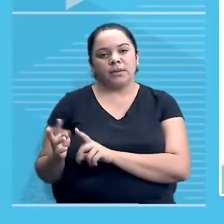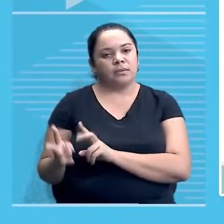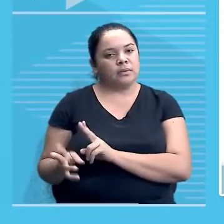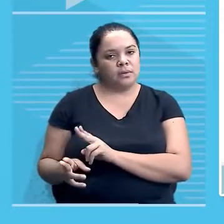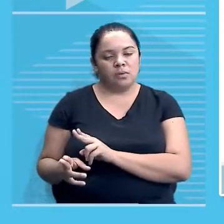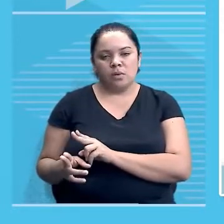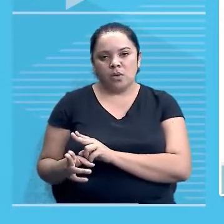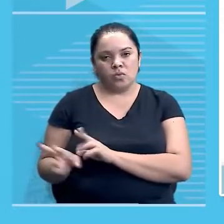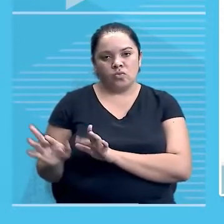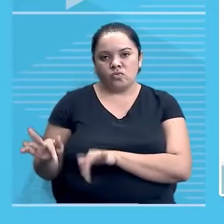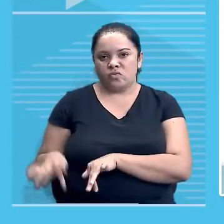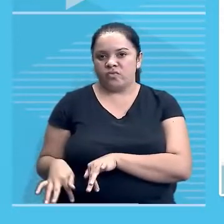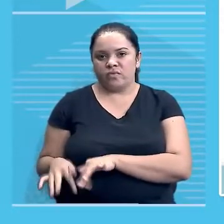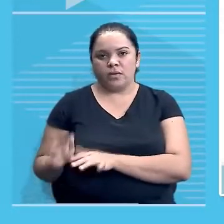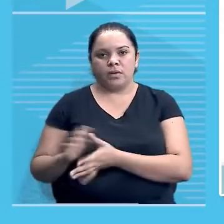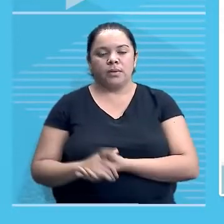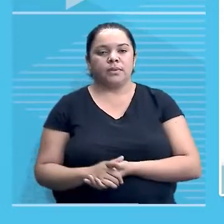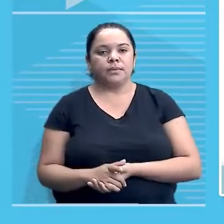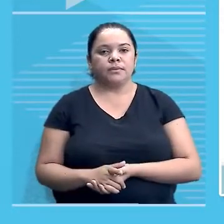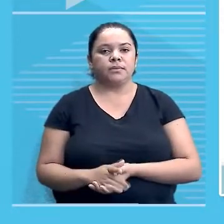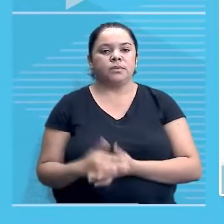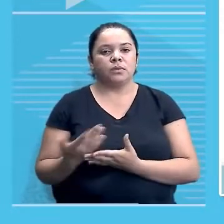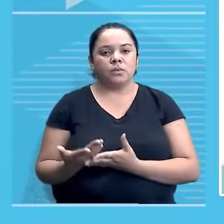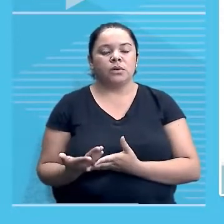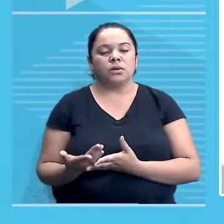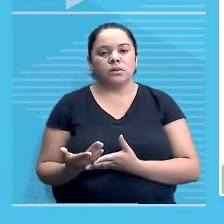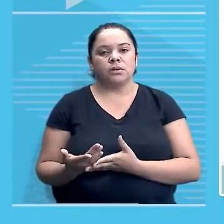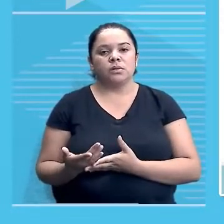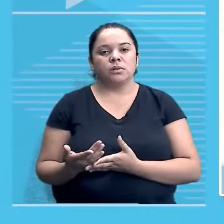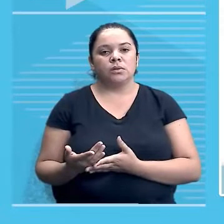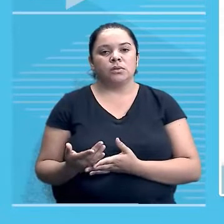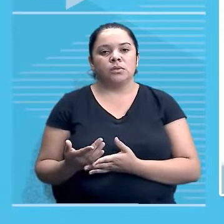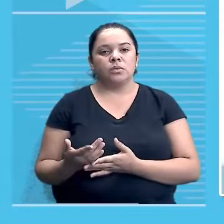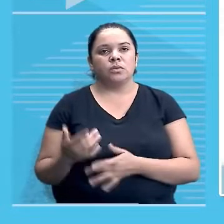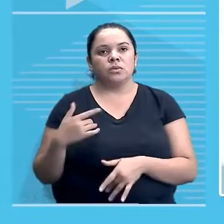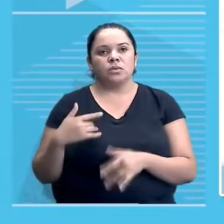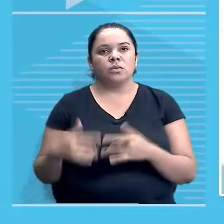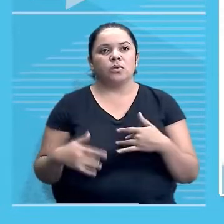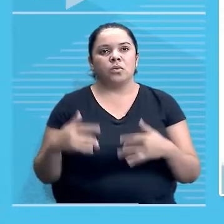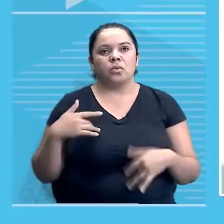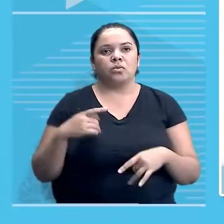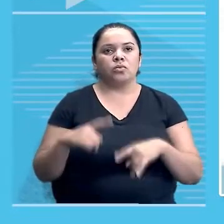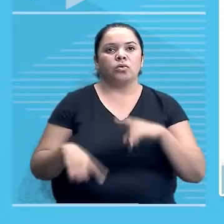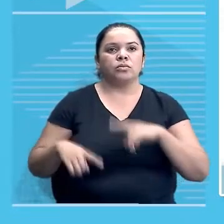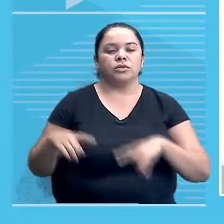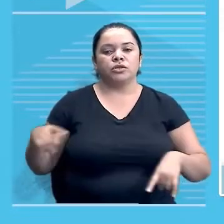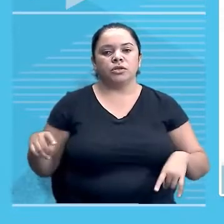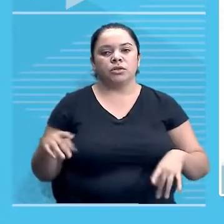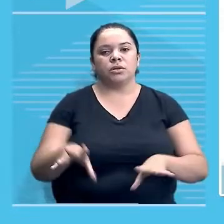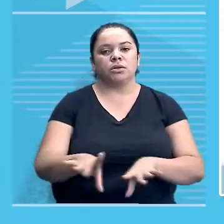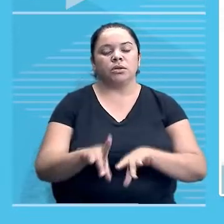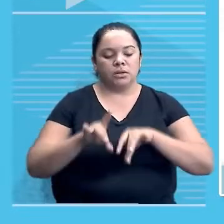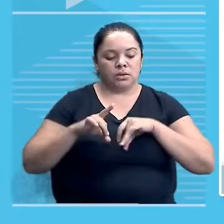tá? Então, quando um corpo ele recebe calor de uma fonte térmica,